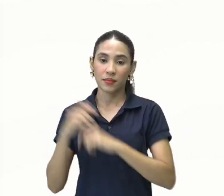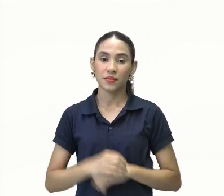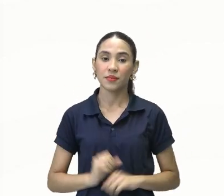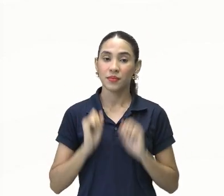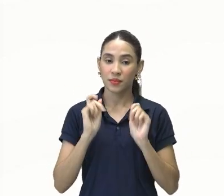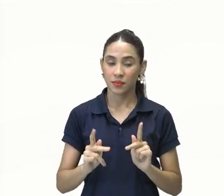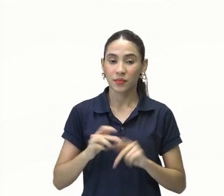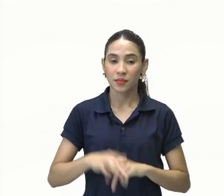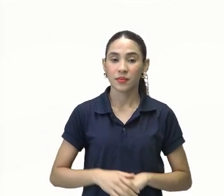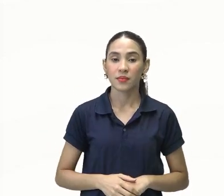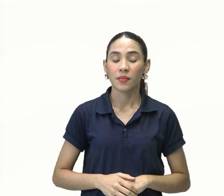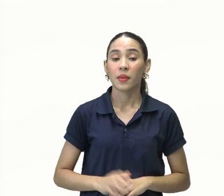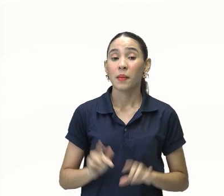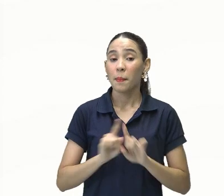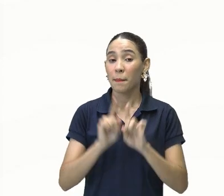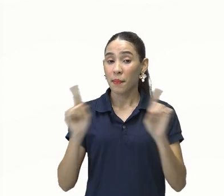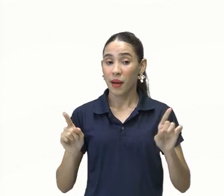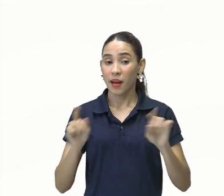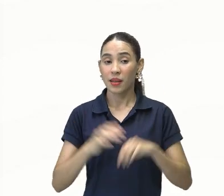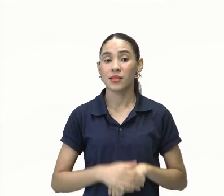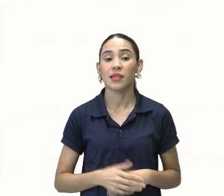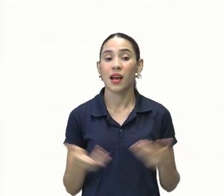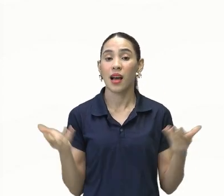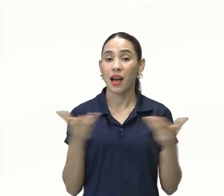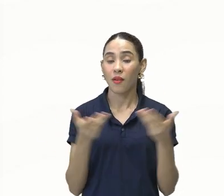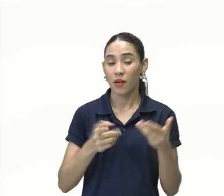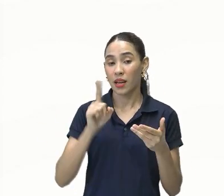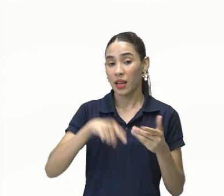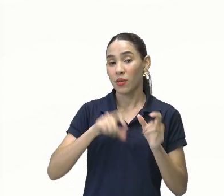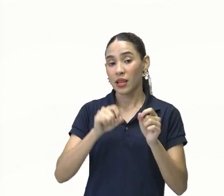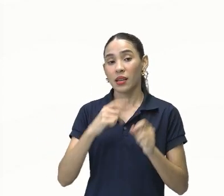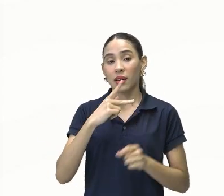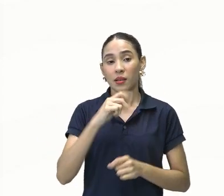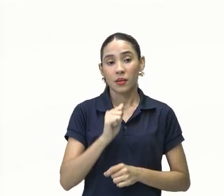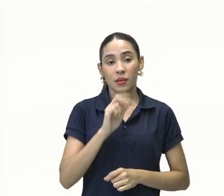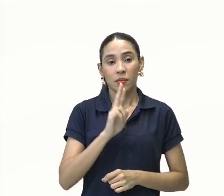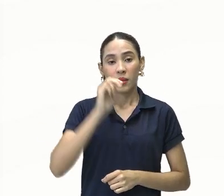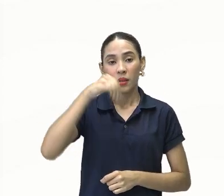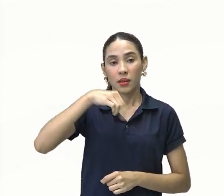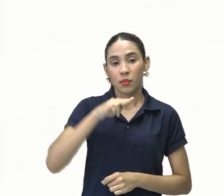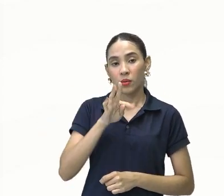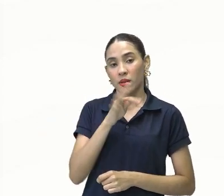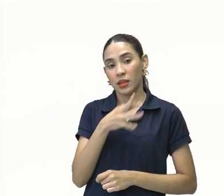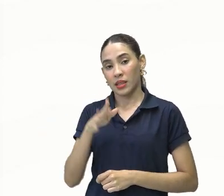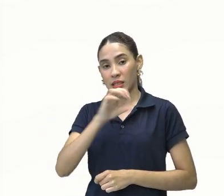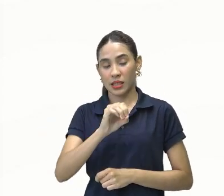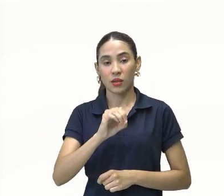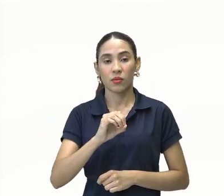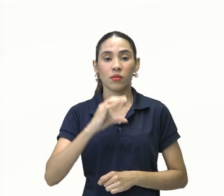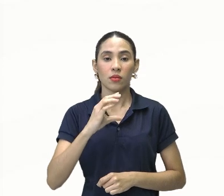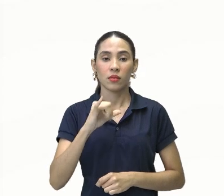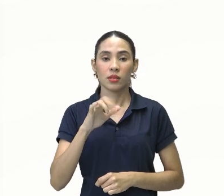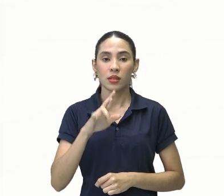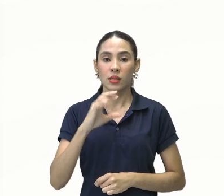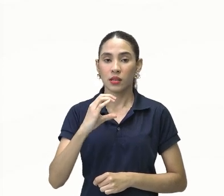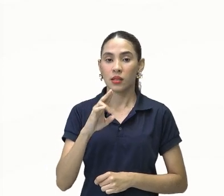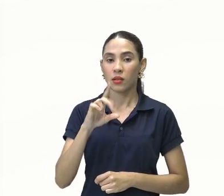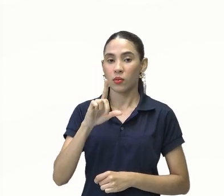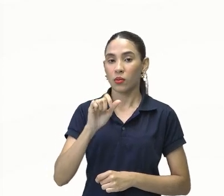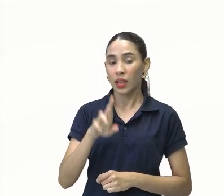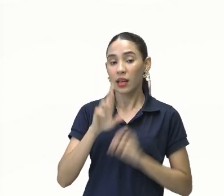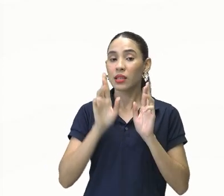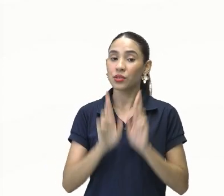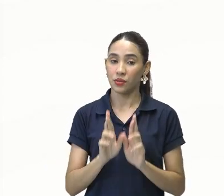tá bom? Só que agora é a nossa permutação circular. São elementos distintos, ou